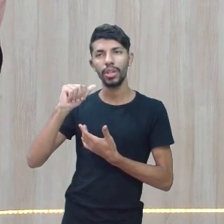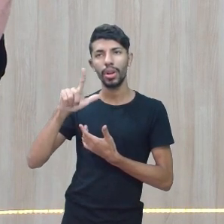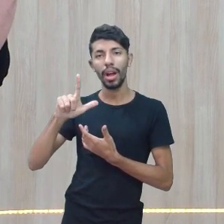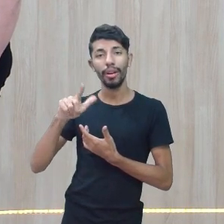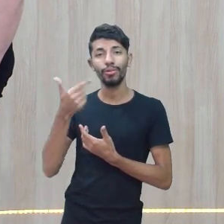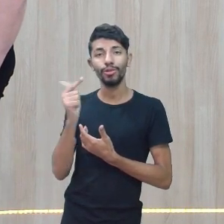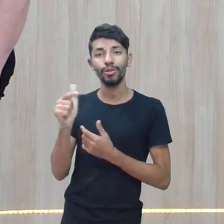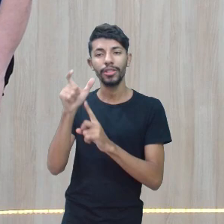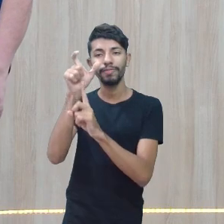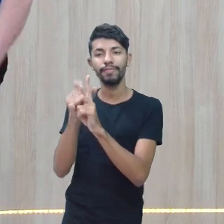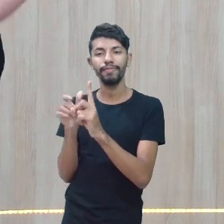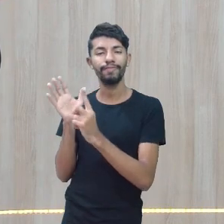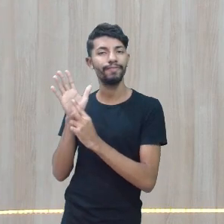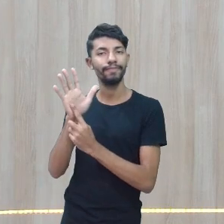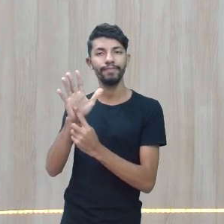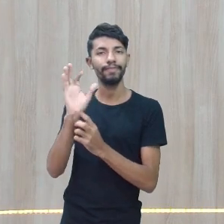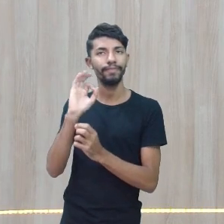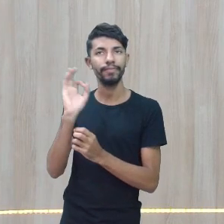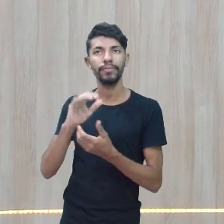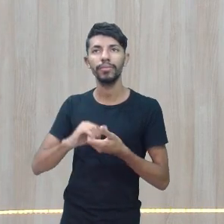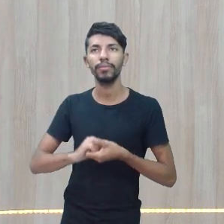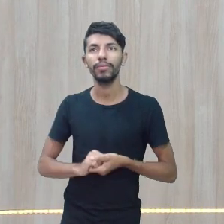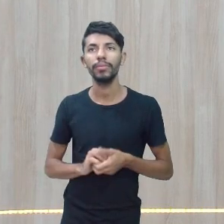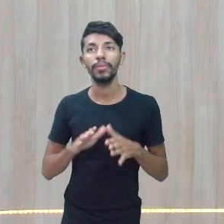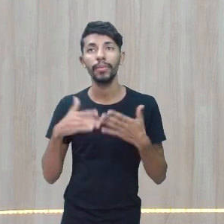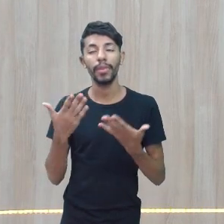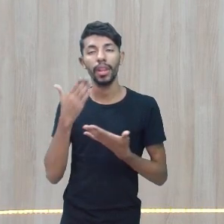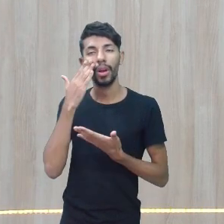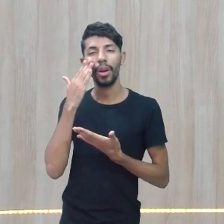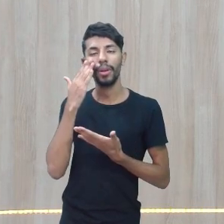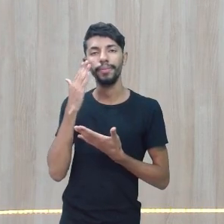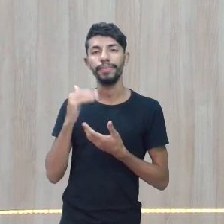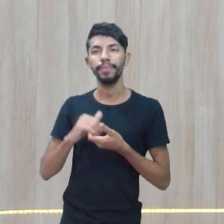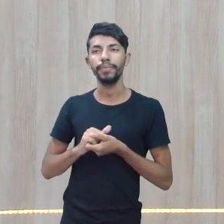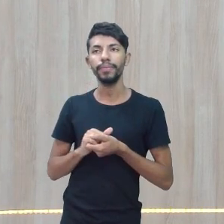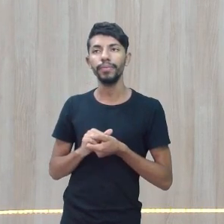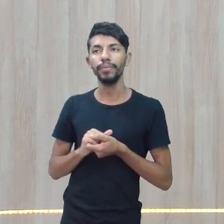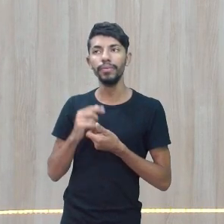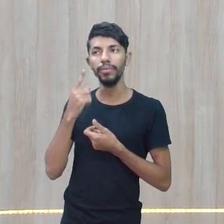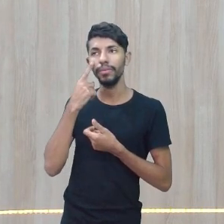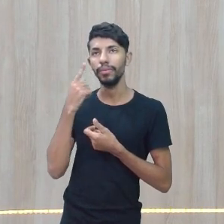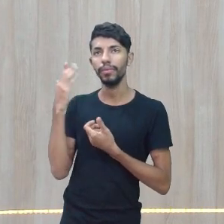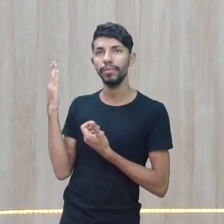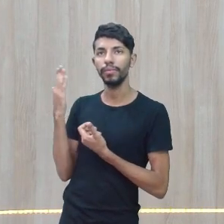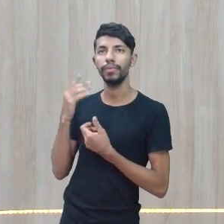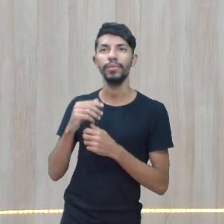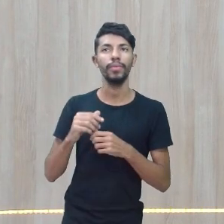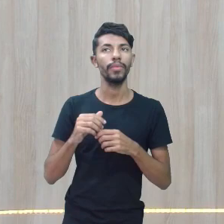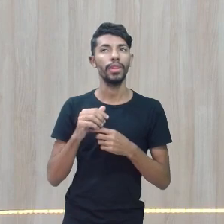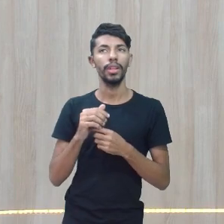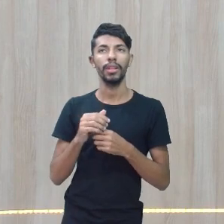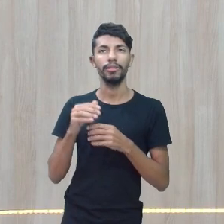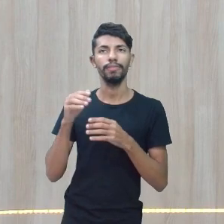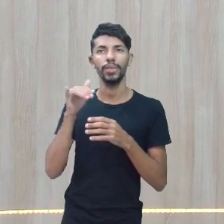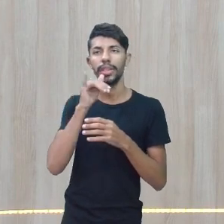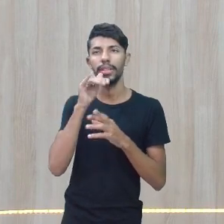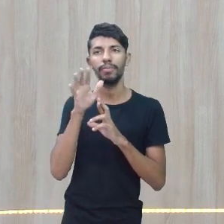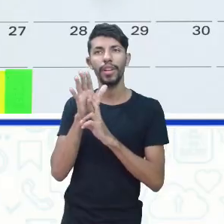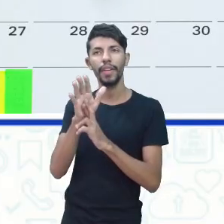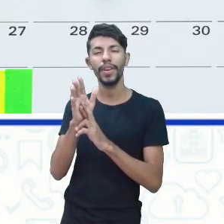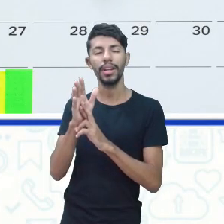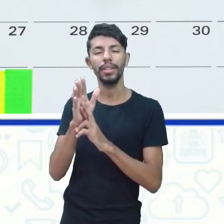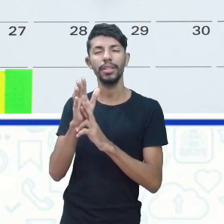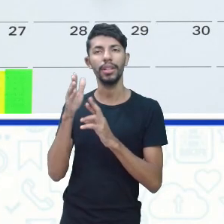Então, atenção, nas indicações referentes a dia e mês, eu trouxe esse exemplo na outra aula. O verbo admite